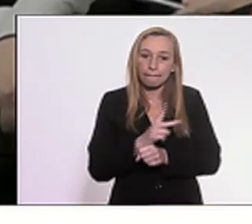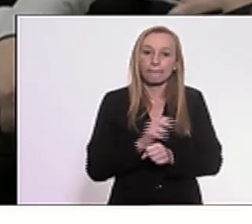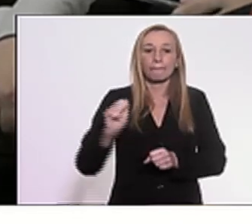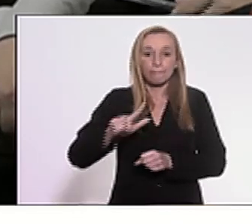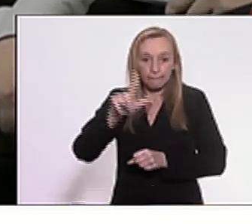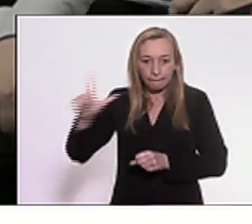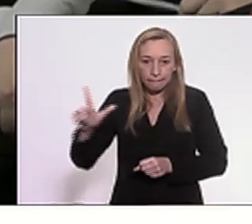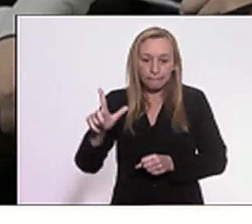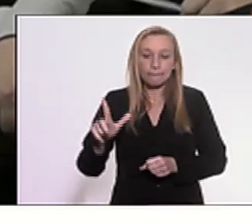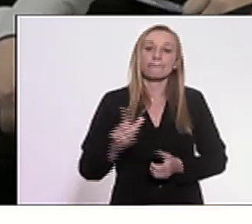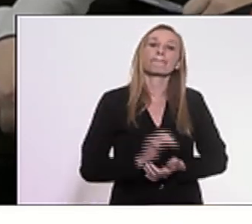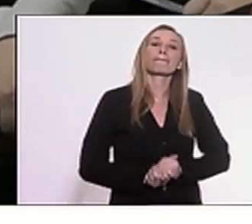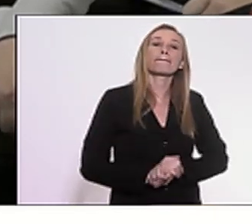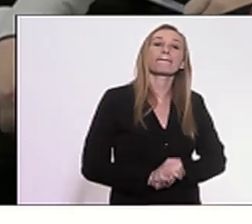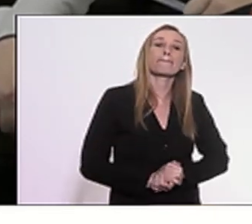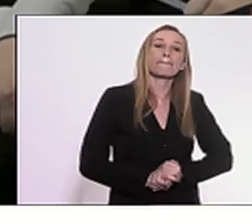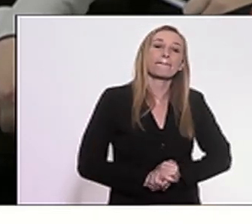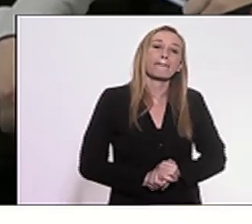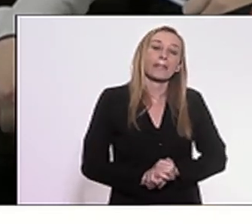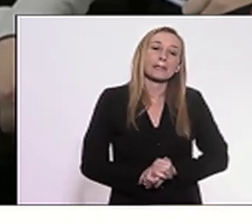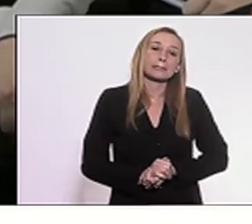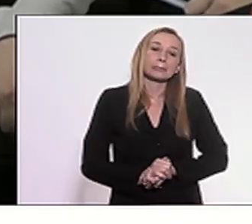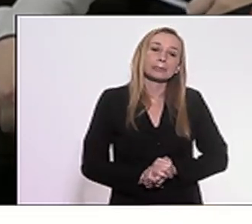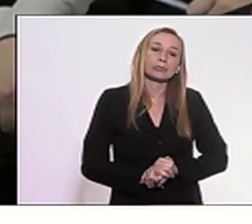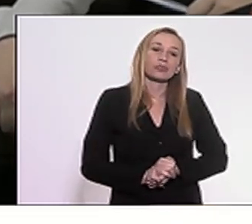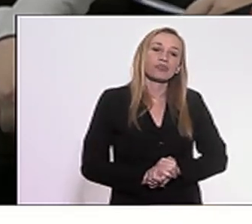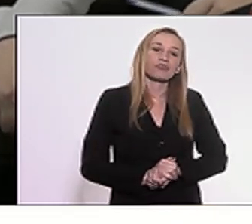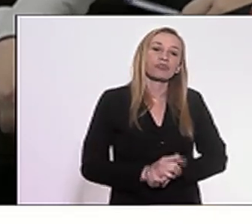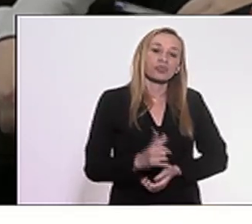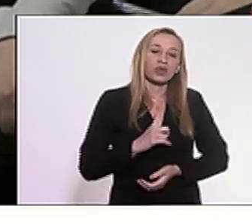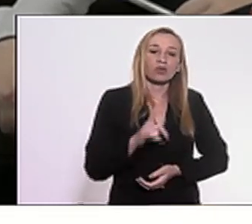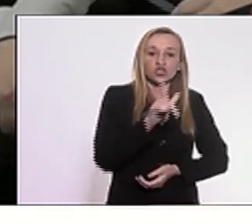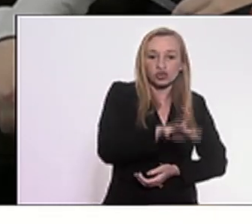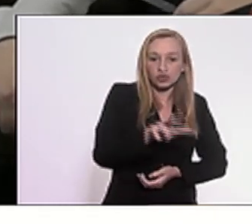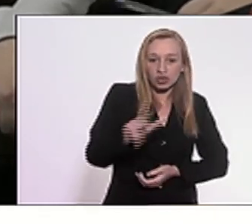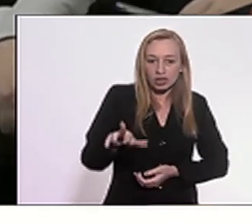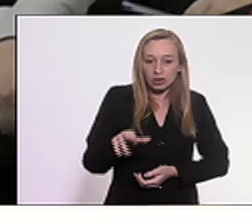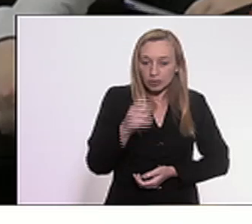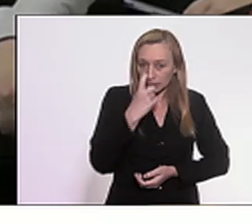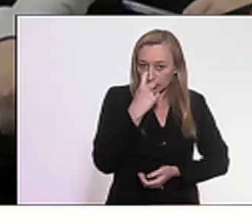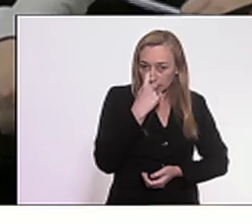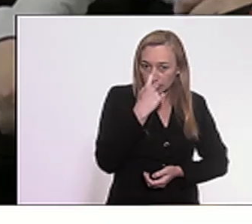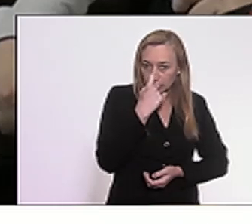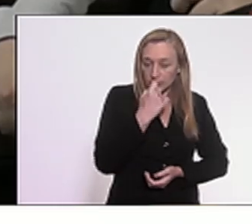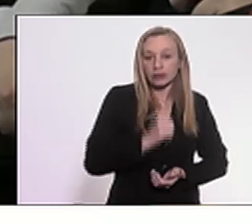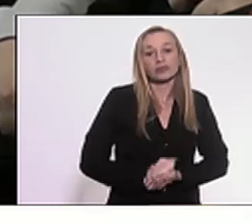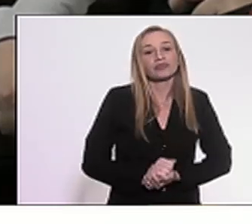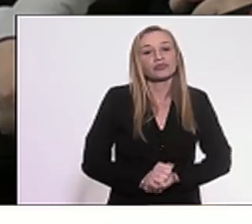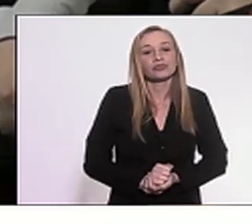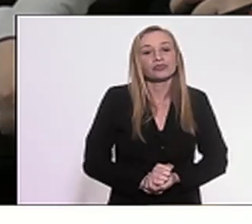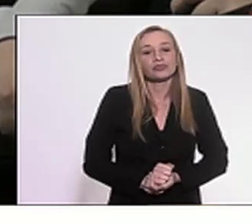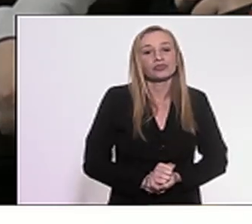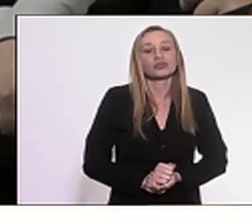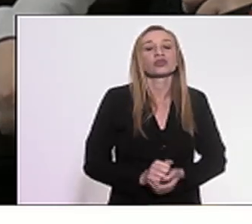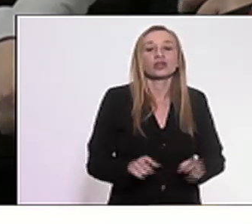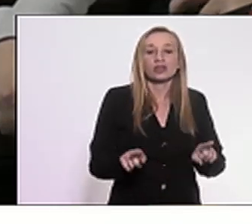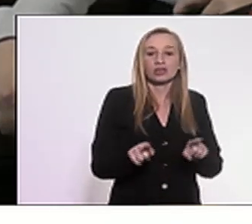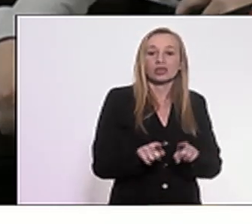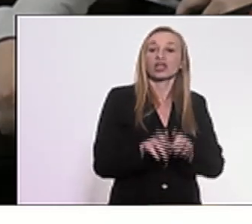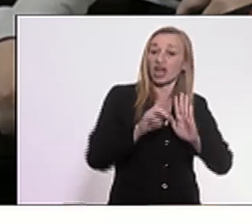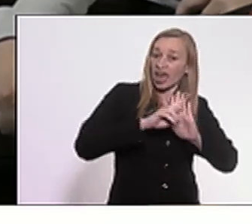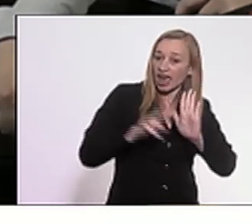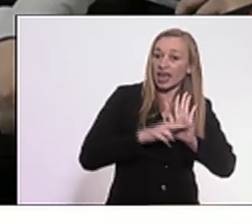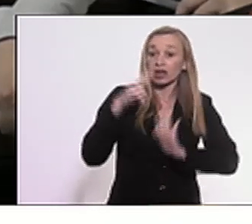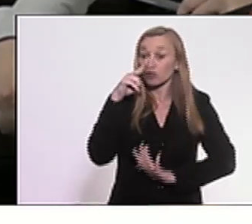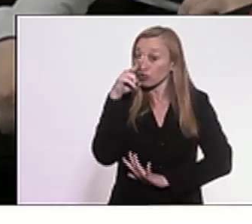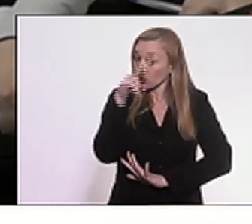respondem em instâncias diferentes. Isso gera uma diferença. Existe um excesso de formalismo e hierarquia muito forte dentro